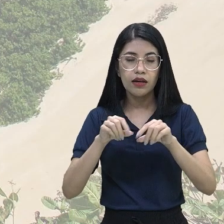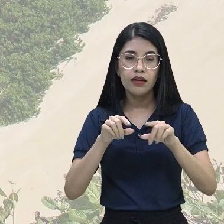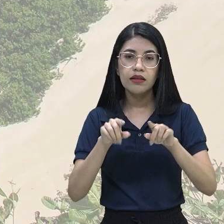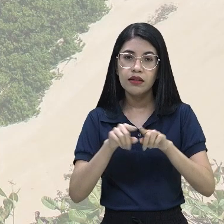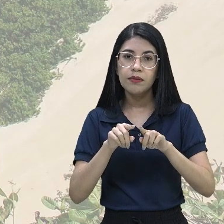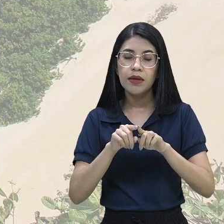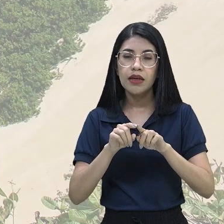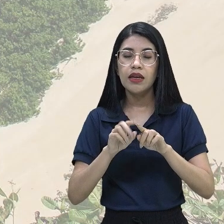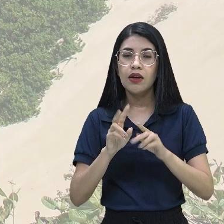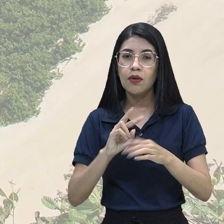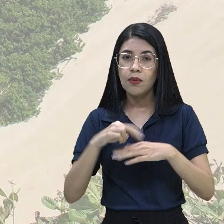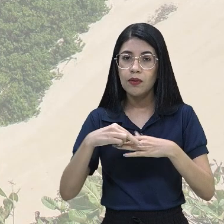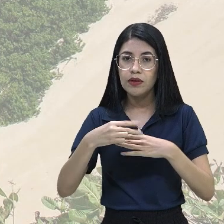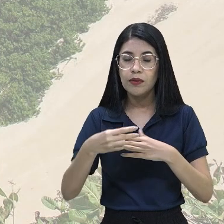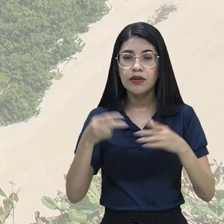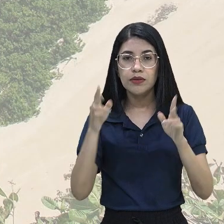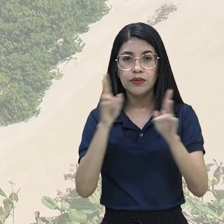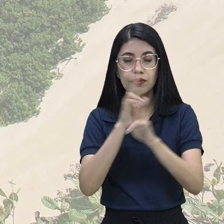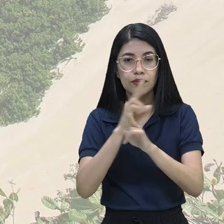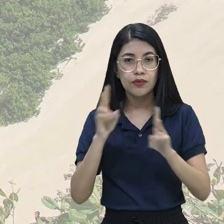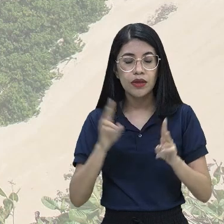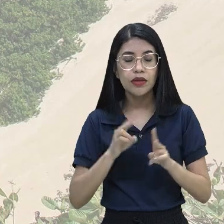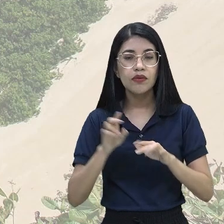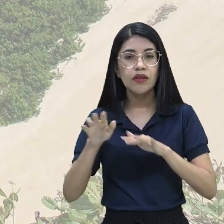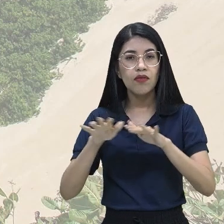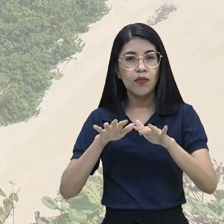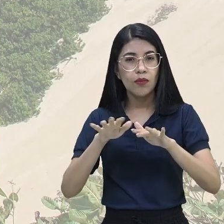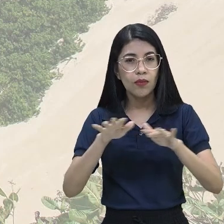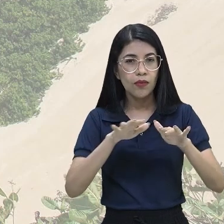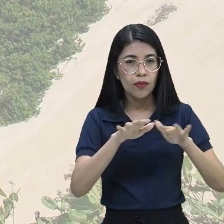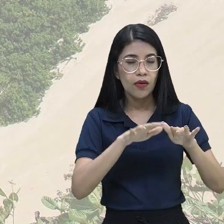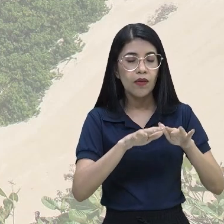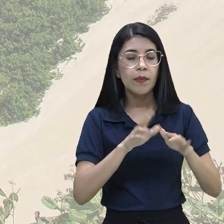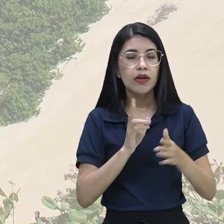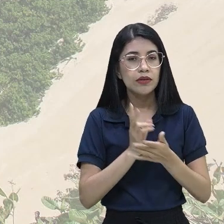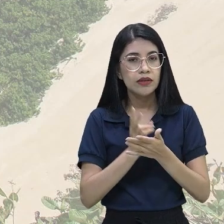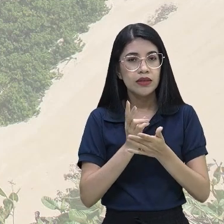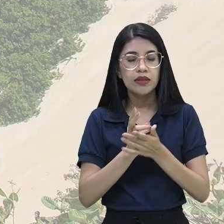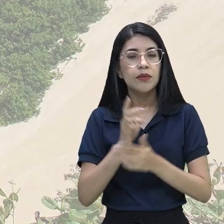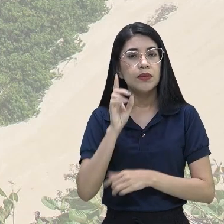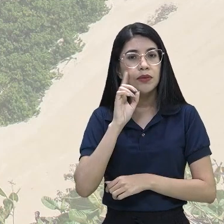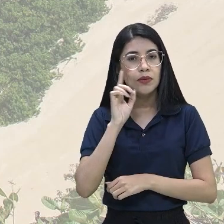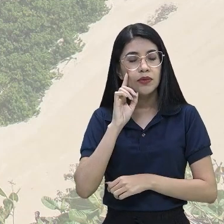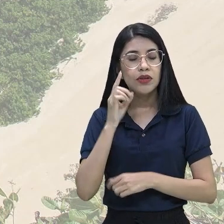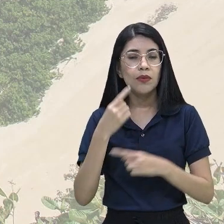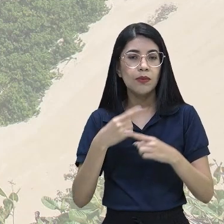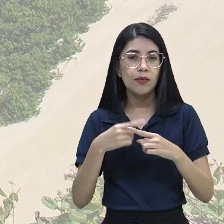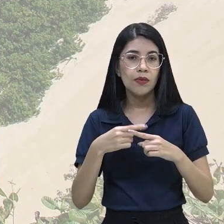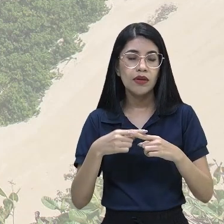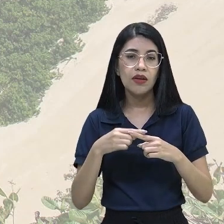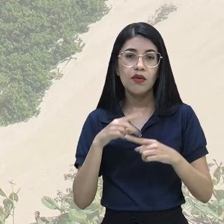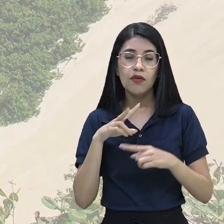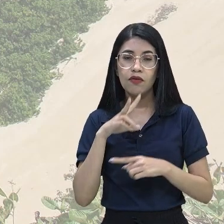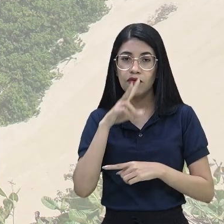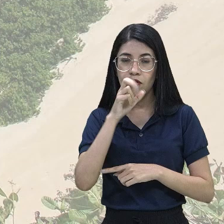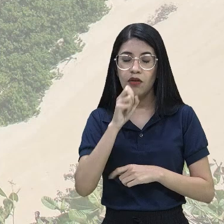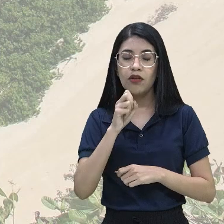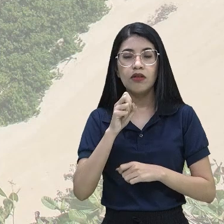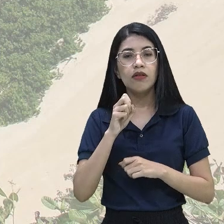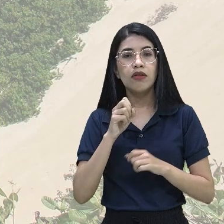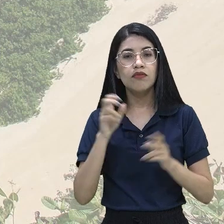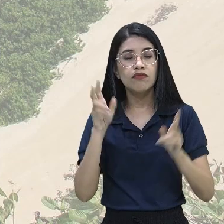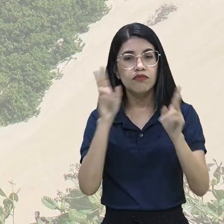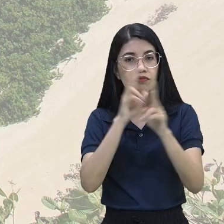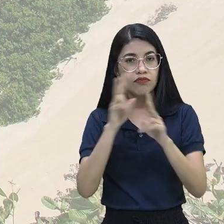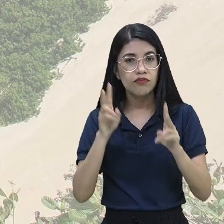eólica. Essa areia ela vai estar se movimentando ali todos os dias, né? Com a força dos ventos. Então, isso vai causar o